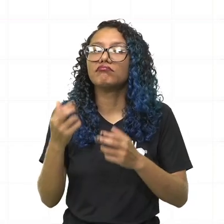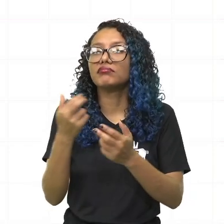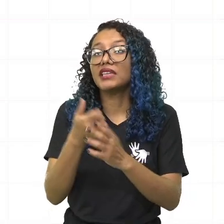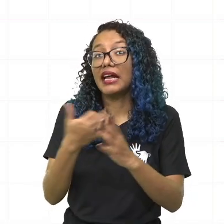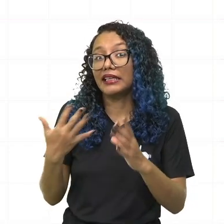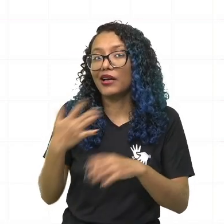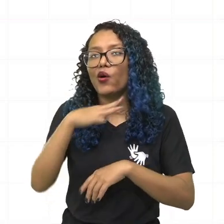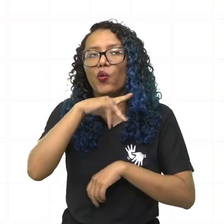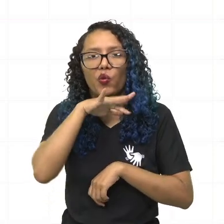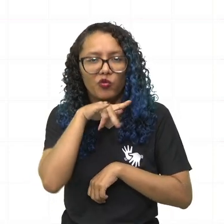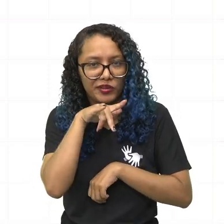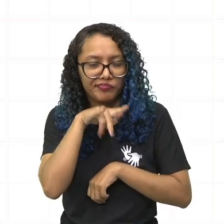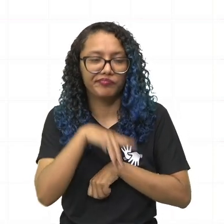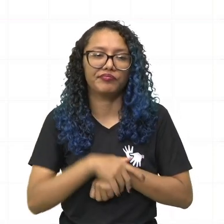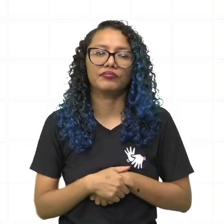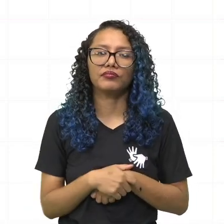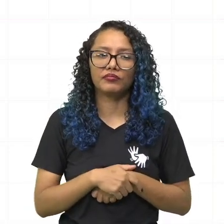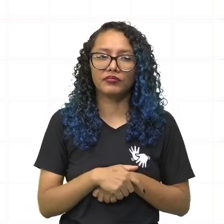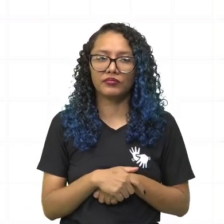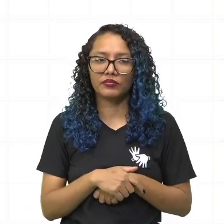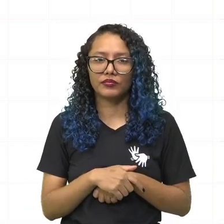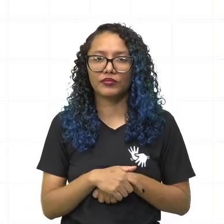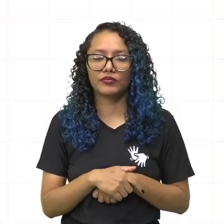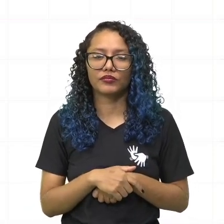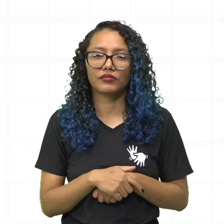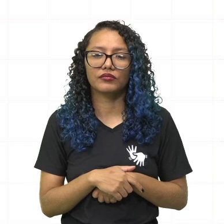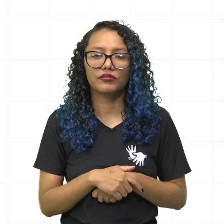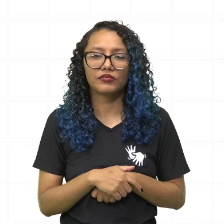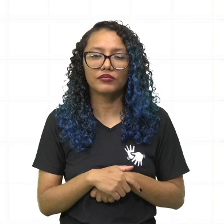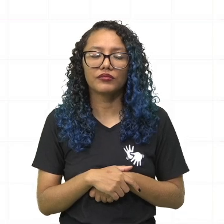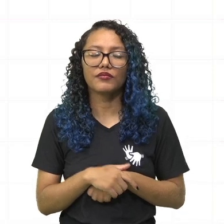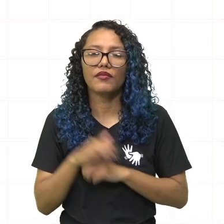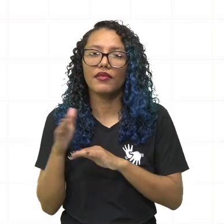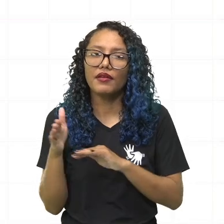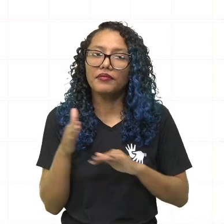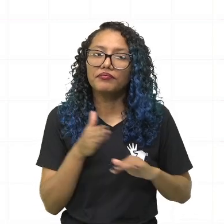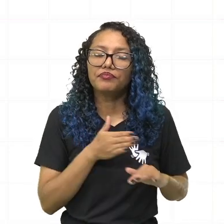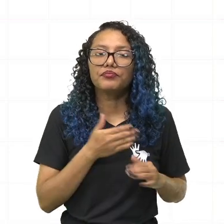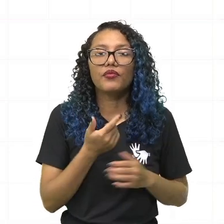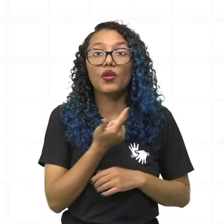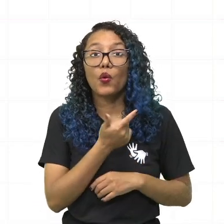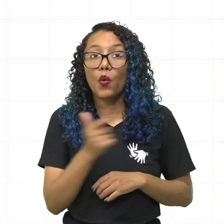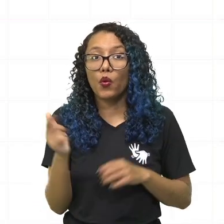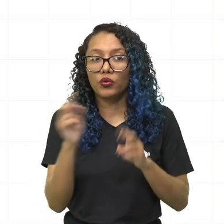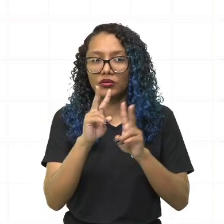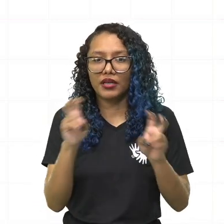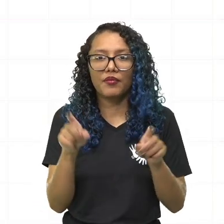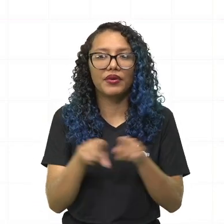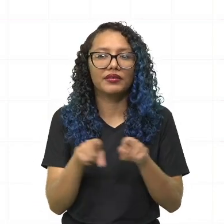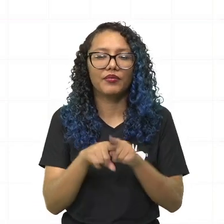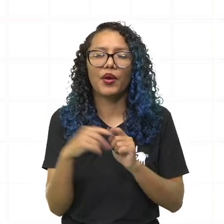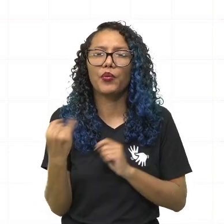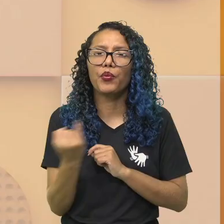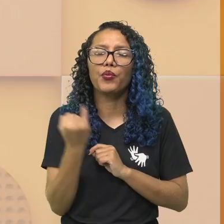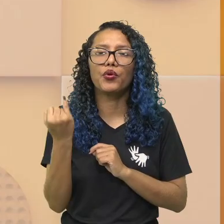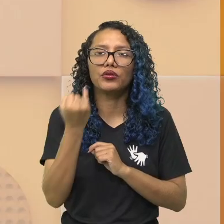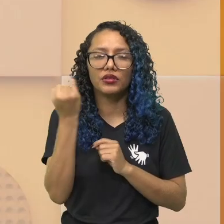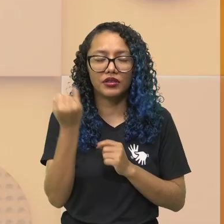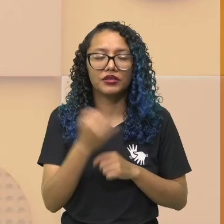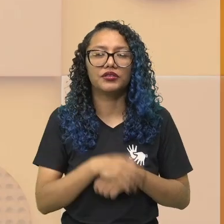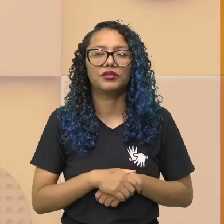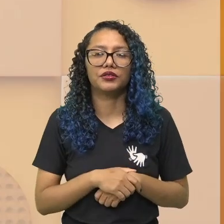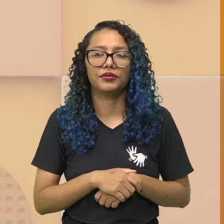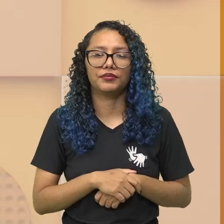uso da usina hidrelétrica. Pessoal, outro assunto que foi muito importante também da gente verificar aqui nas